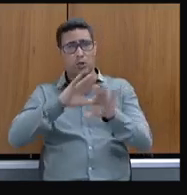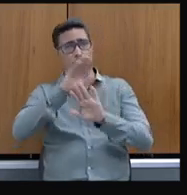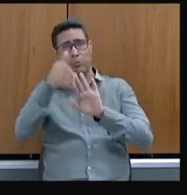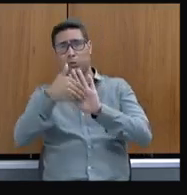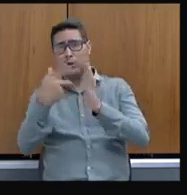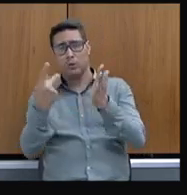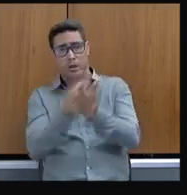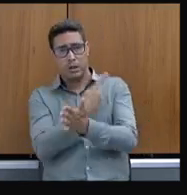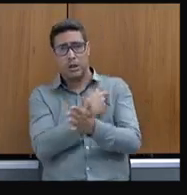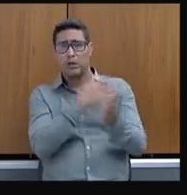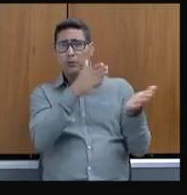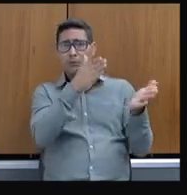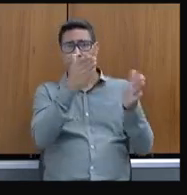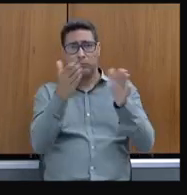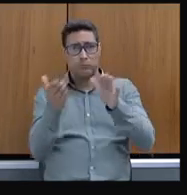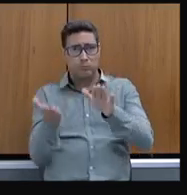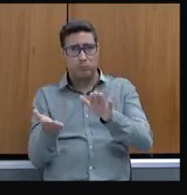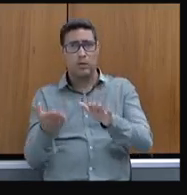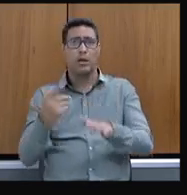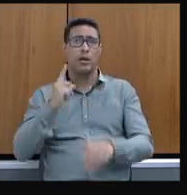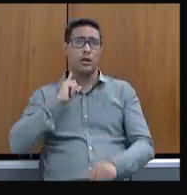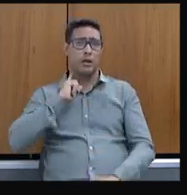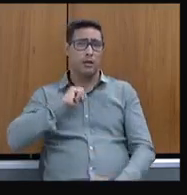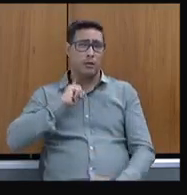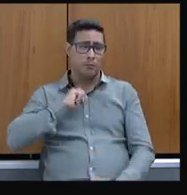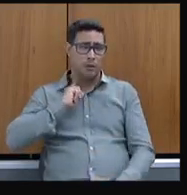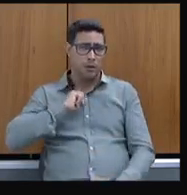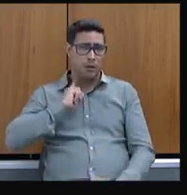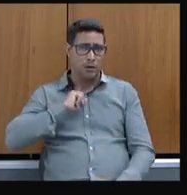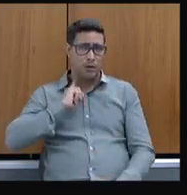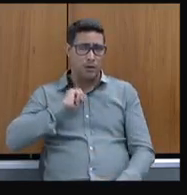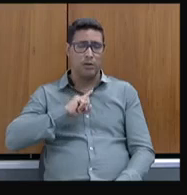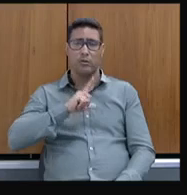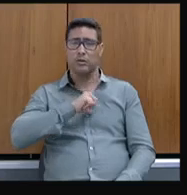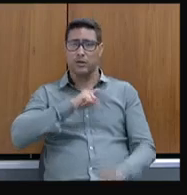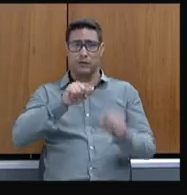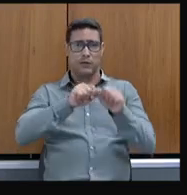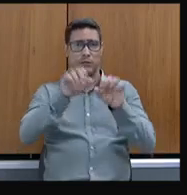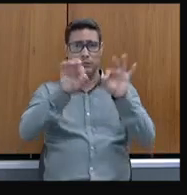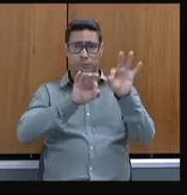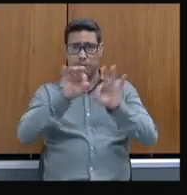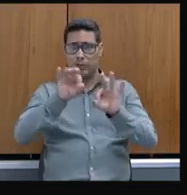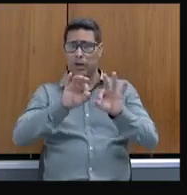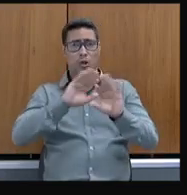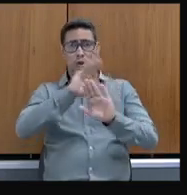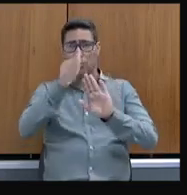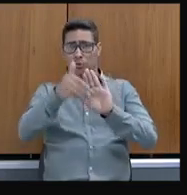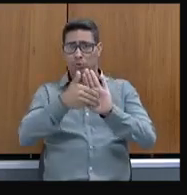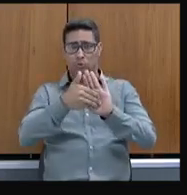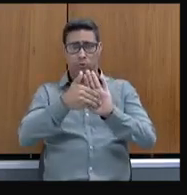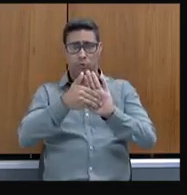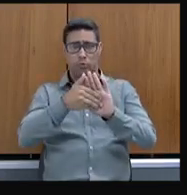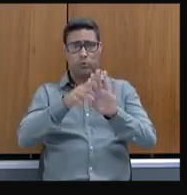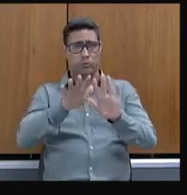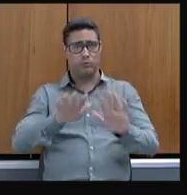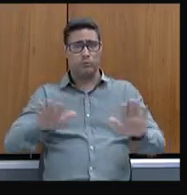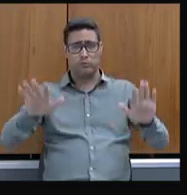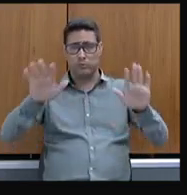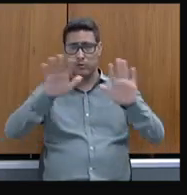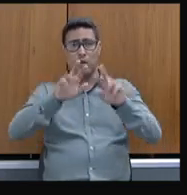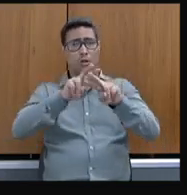aí em Minas Gerais O que está sendo feito por toda Minas Gerais é que eu não questiono